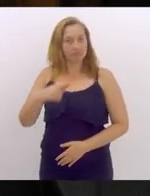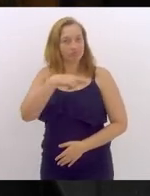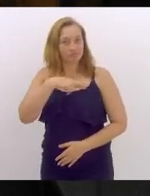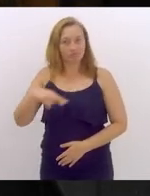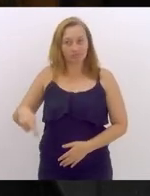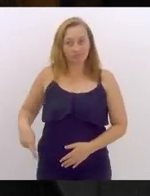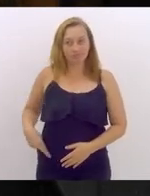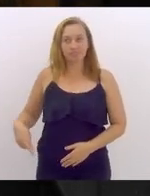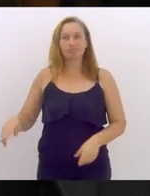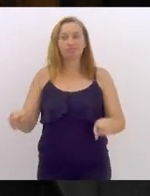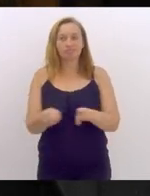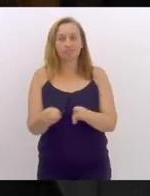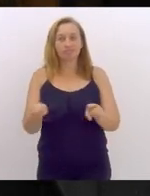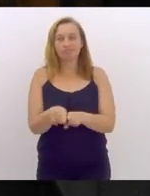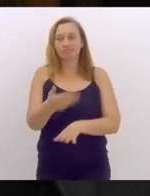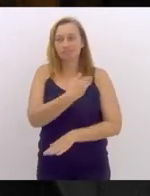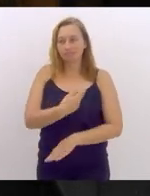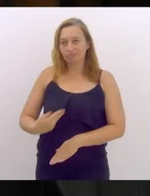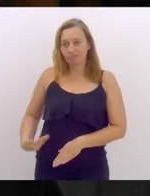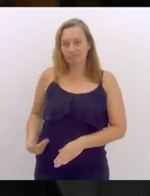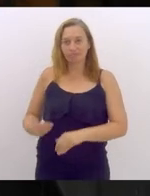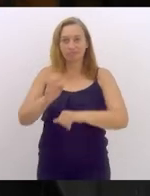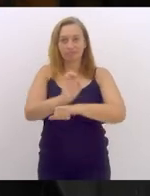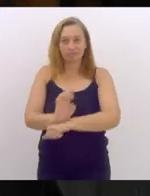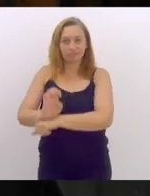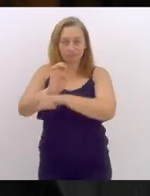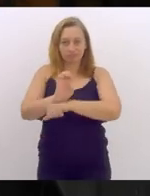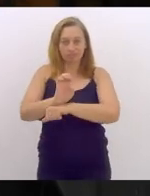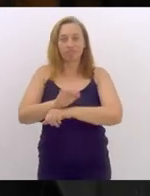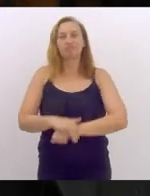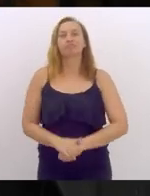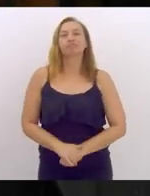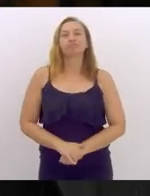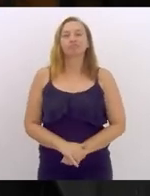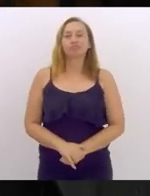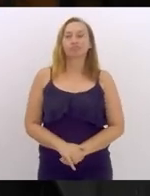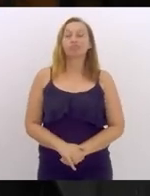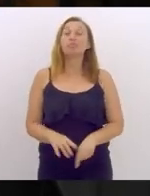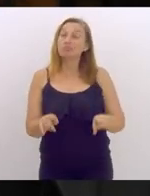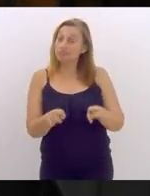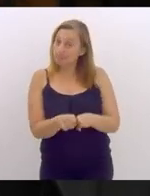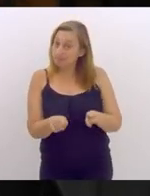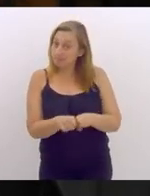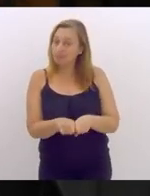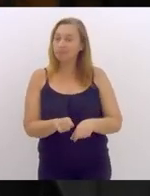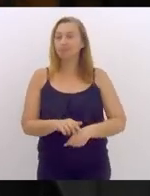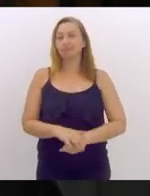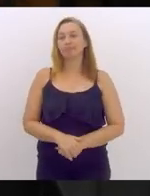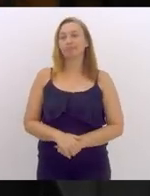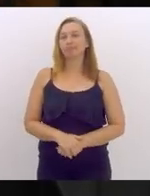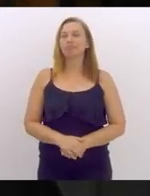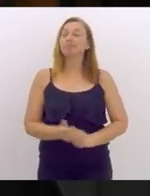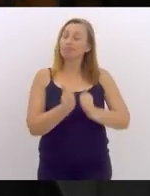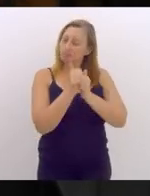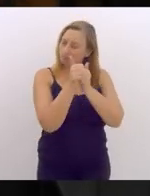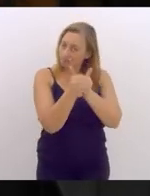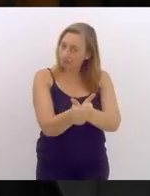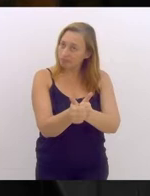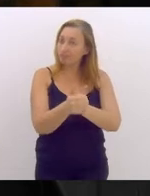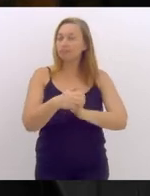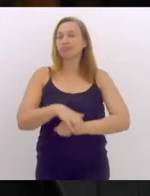e governador de estado e também acompanhado